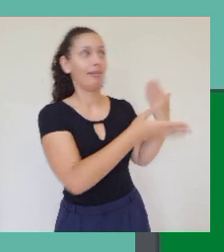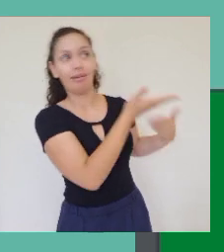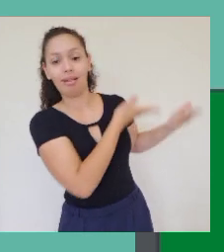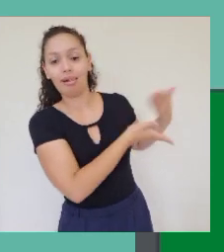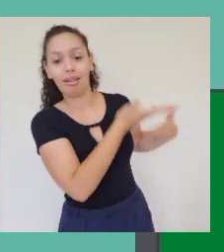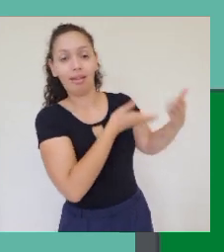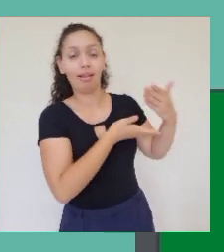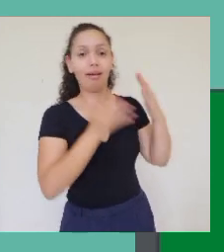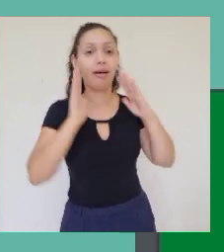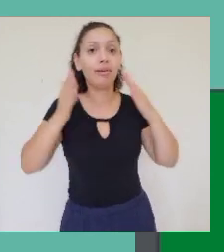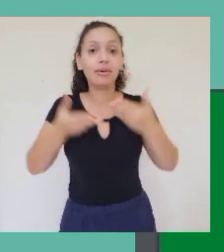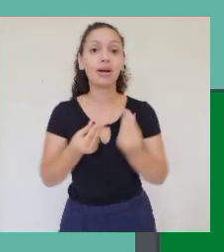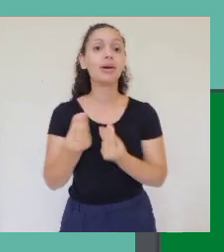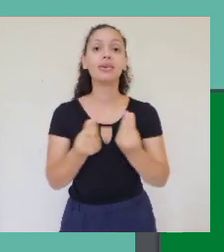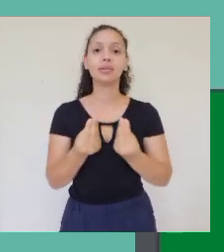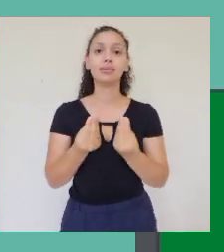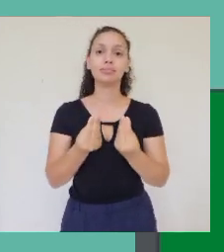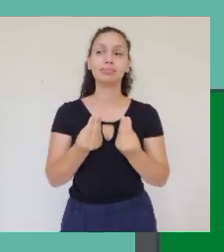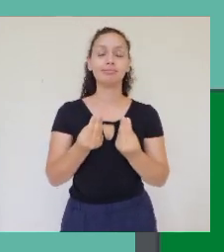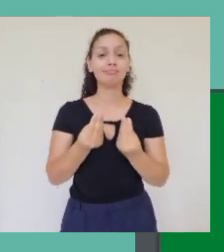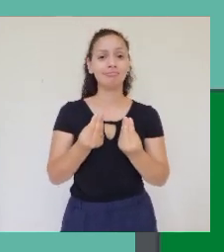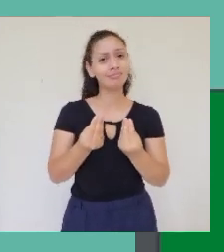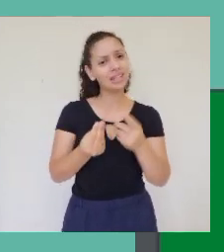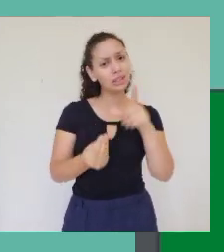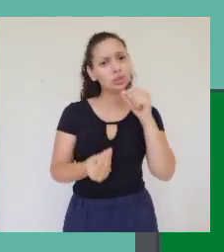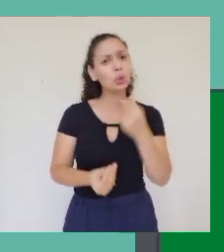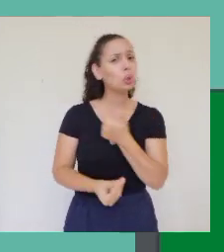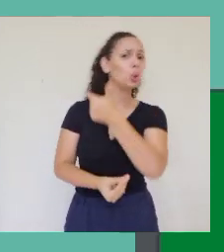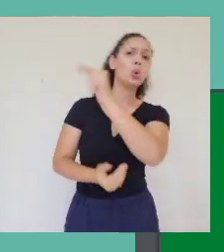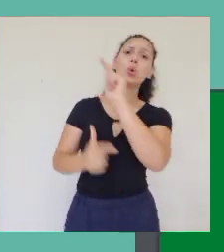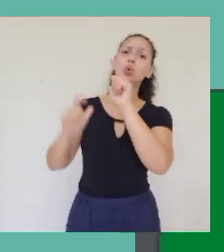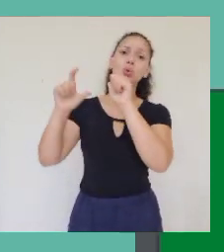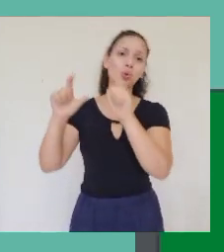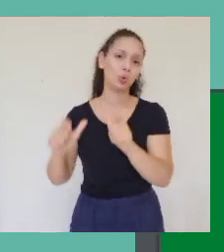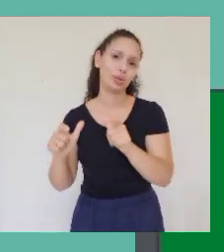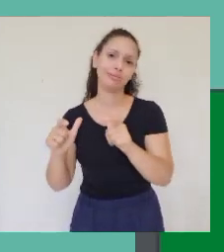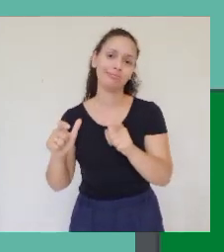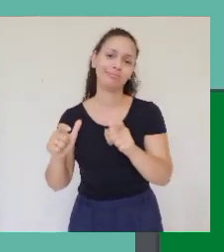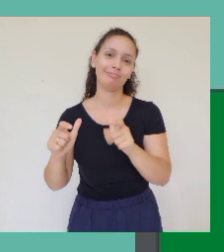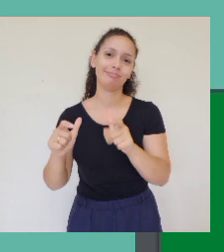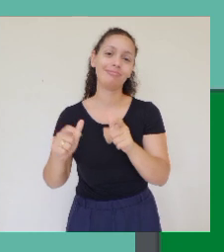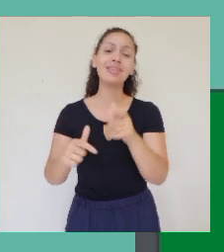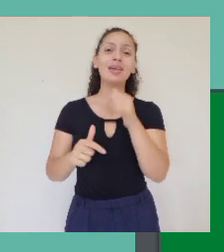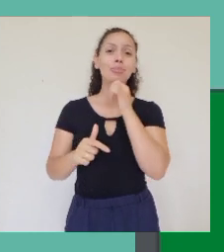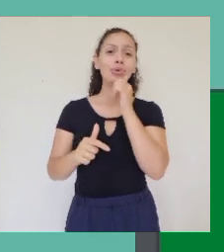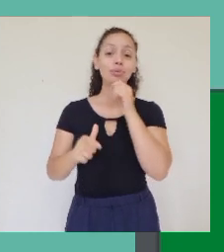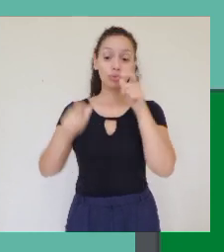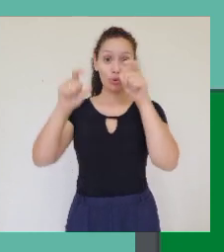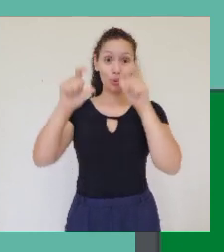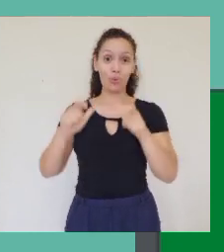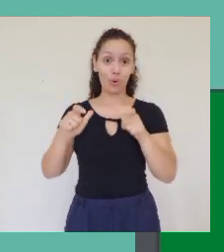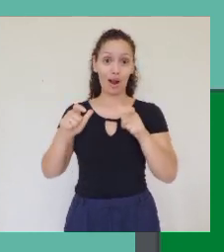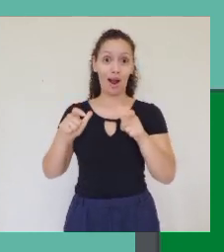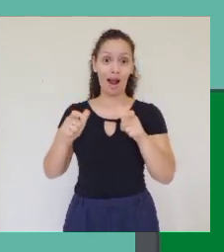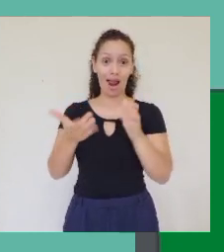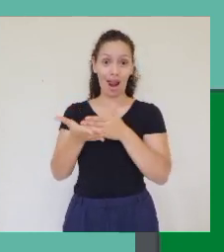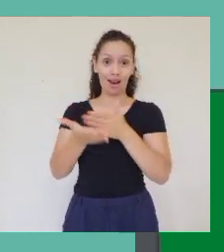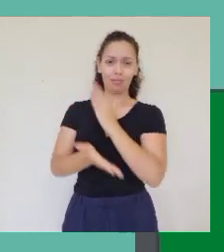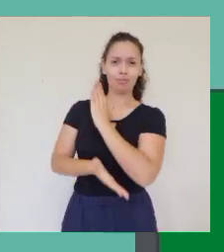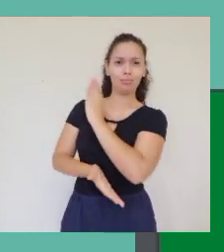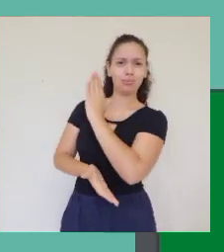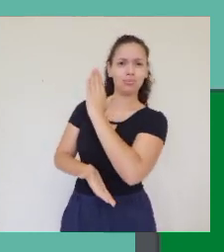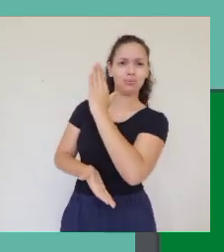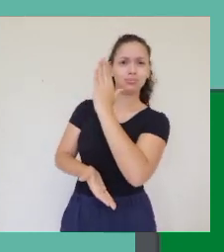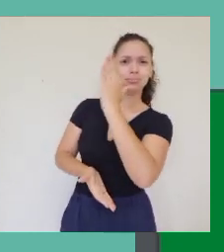perceba se existe outro local à sua disposição. A biblioteca, por exemplo, seja uma biblioteca municipal,